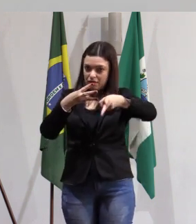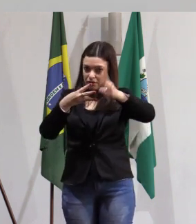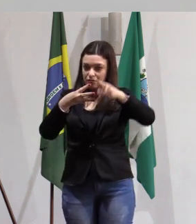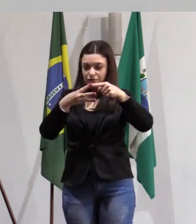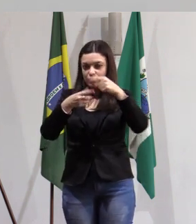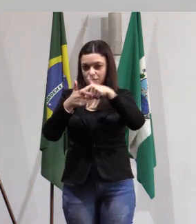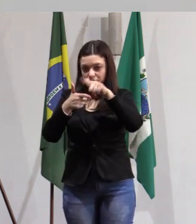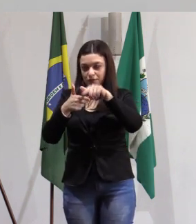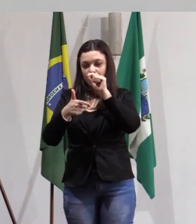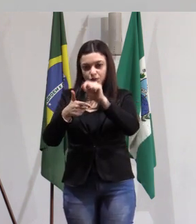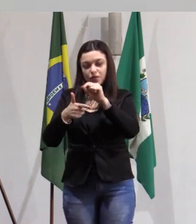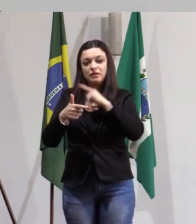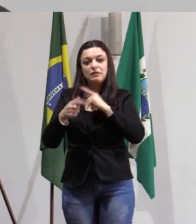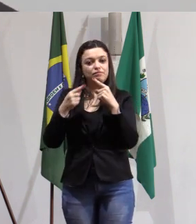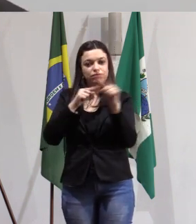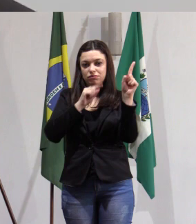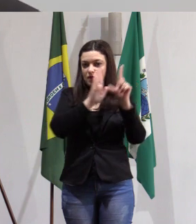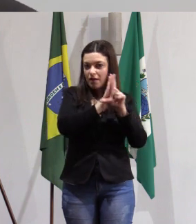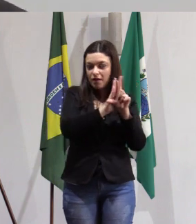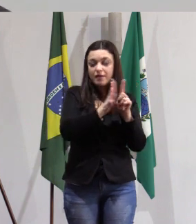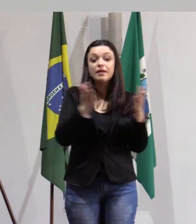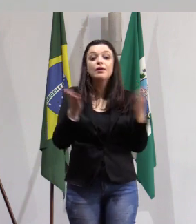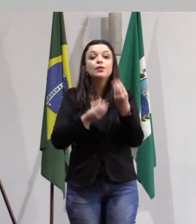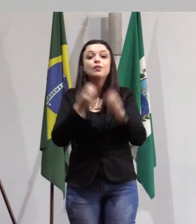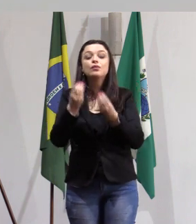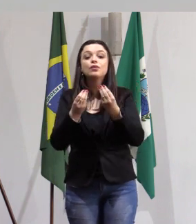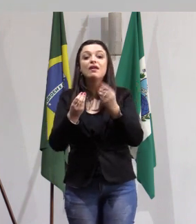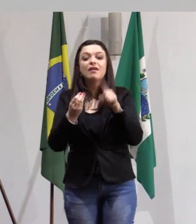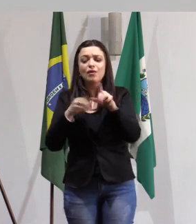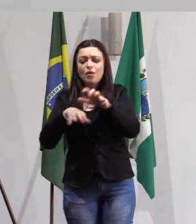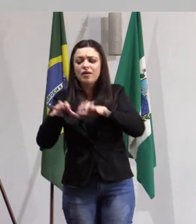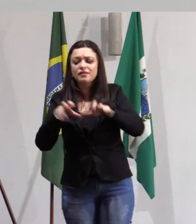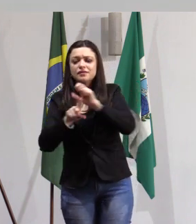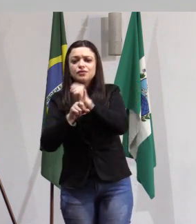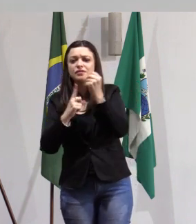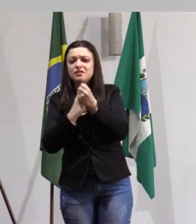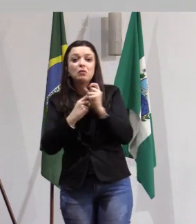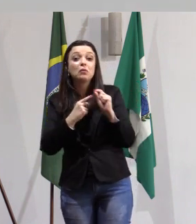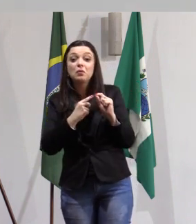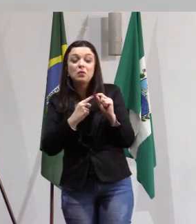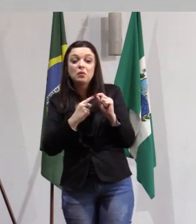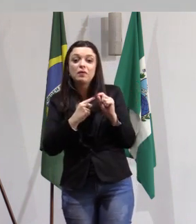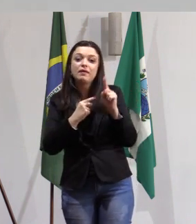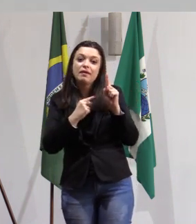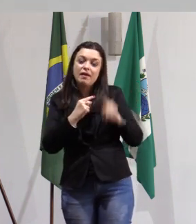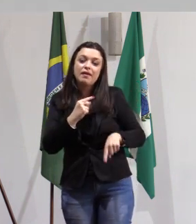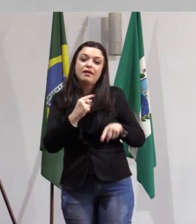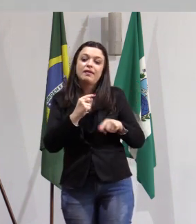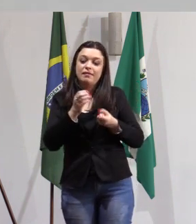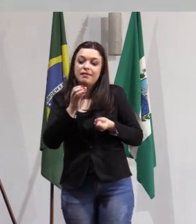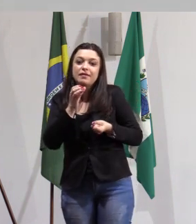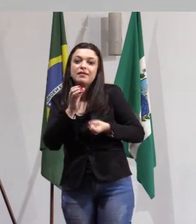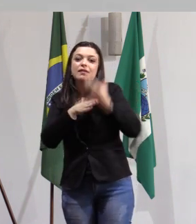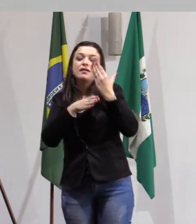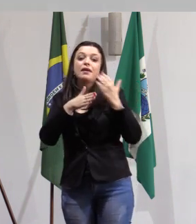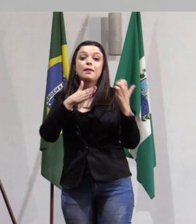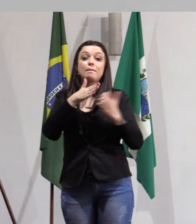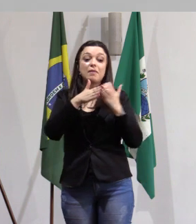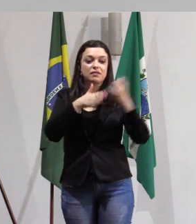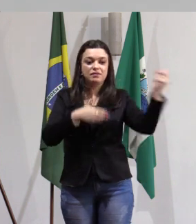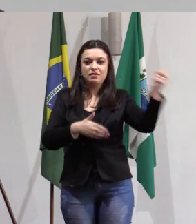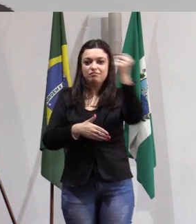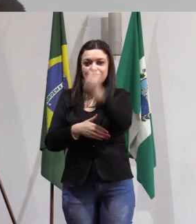sociais. As organizações sociais, ou, melhor dizendo, a implementação desse